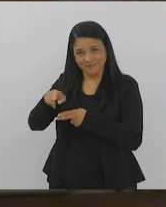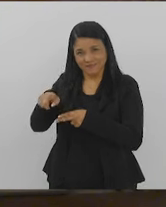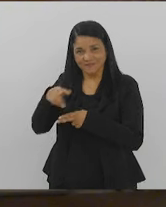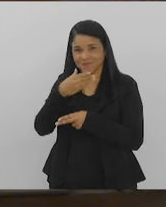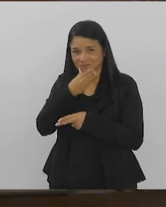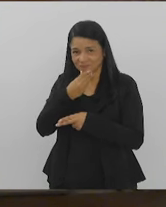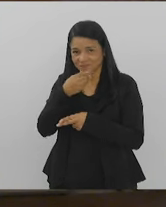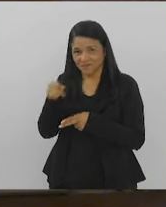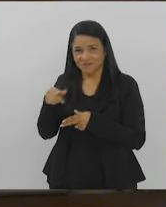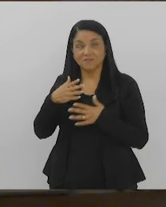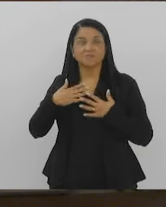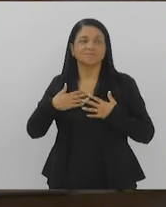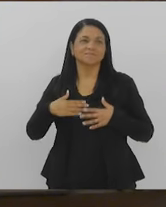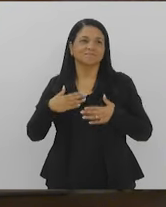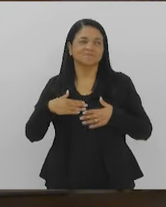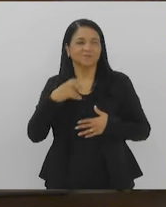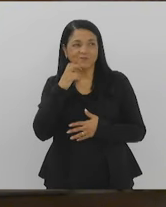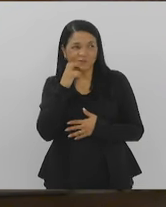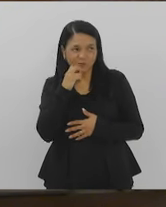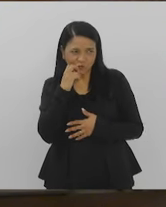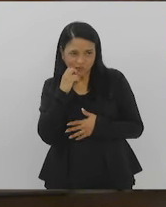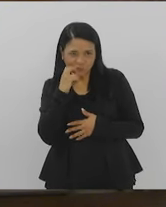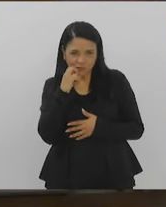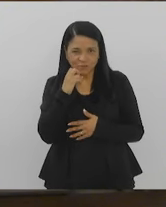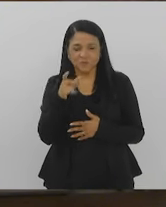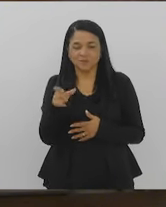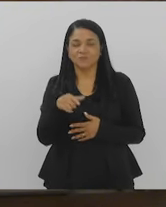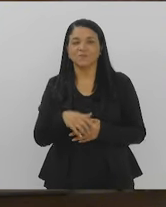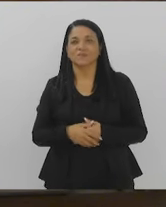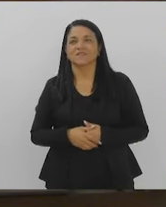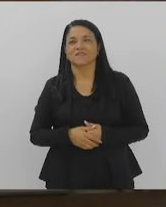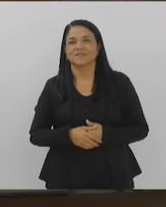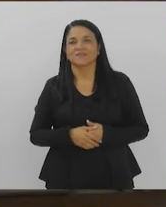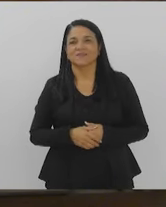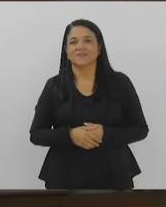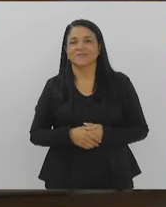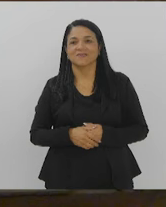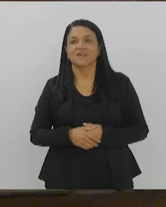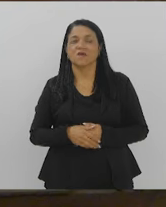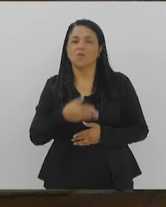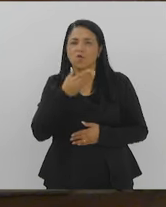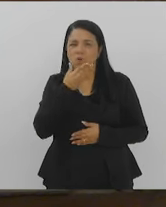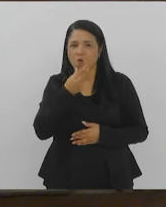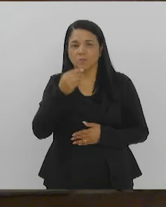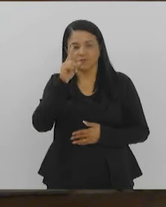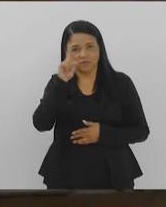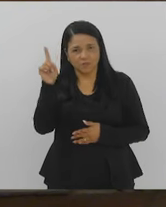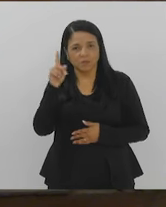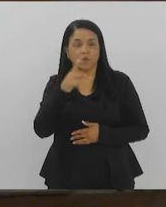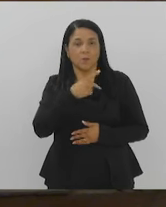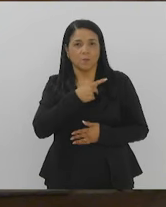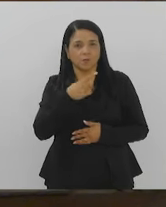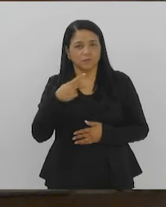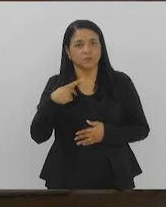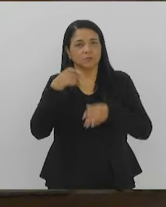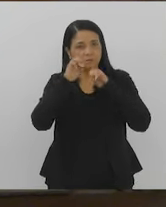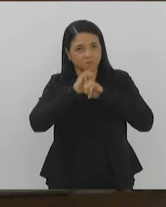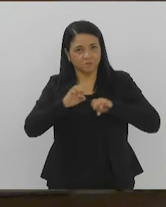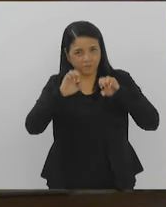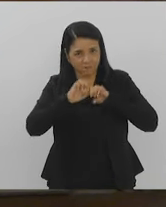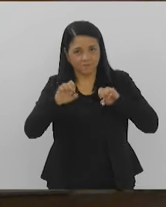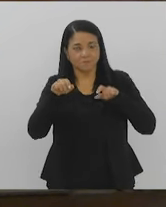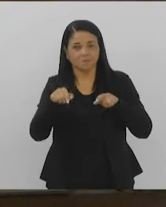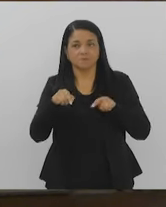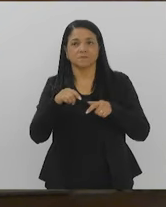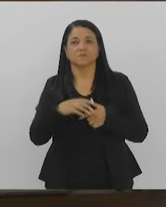timidamente tranquilo, Otônio, mas é homem de Deus, pastor também, pregador do Evangelho. E eu